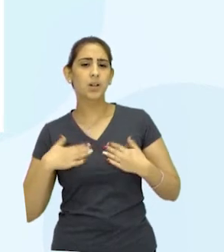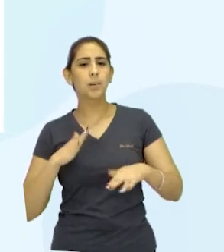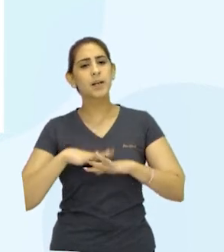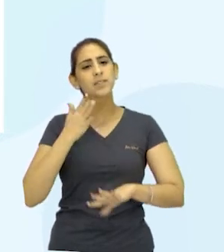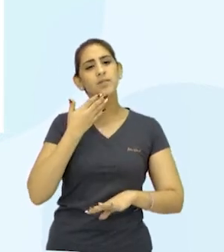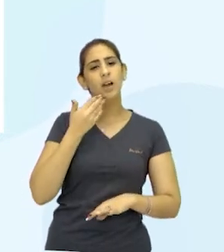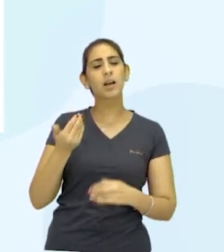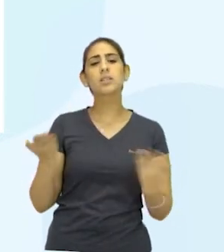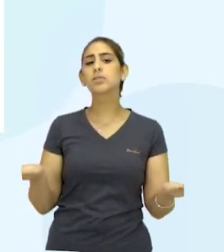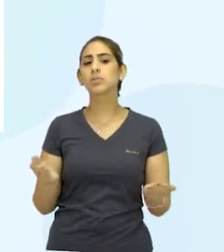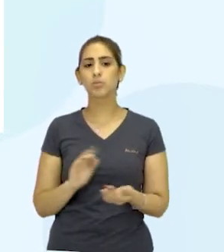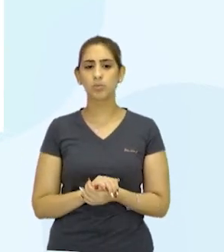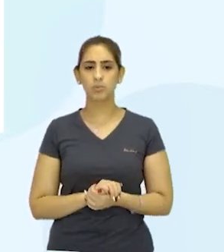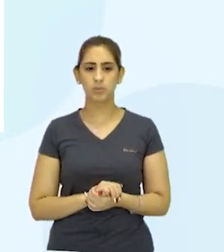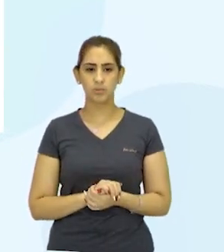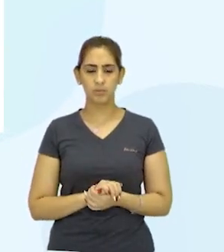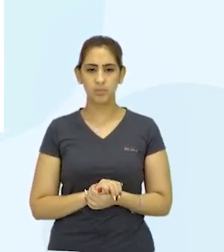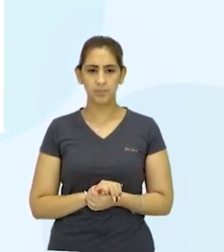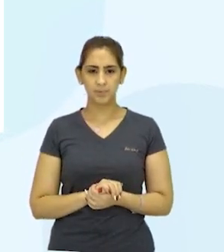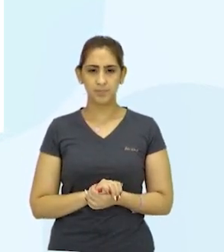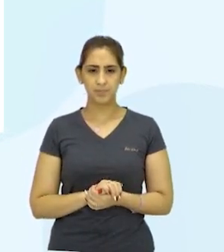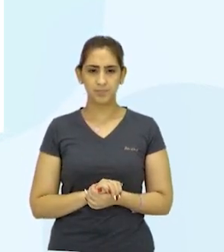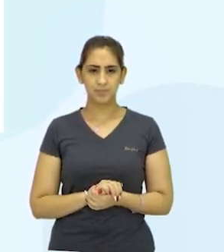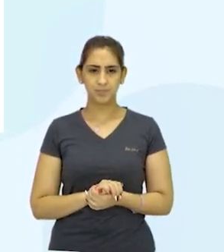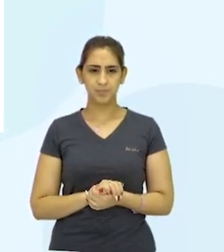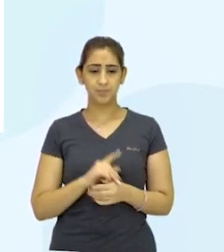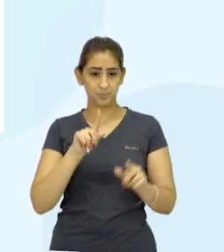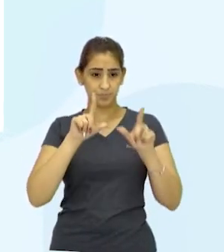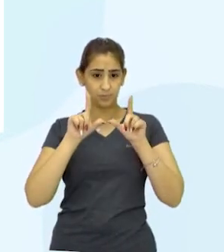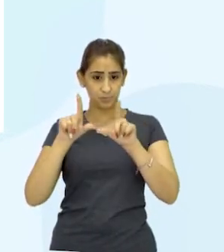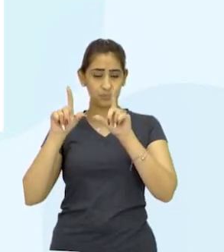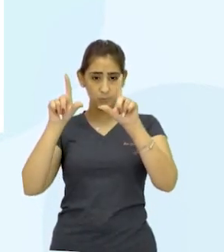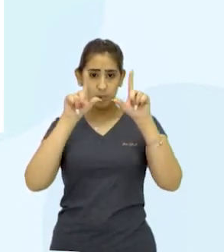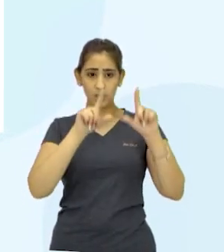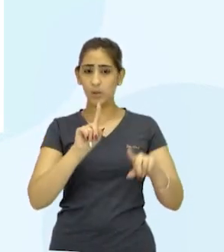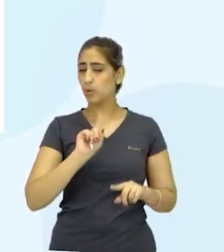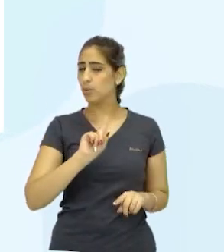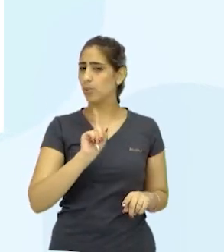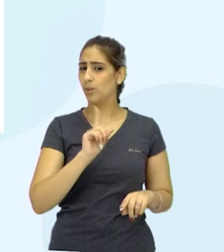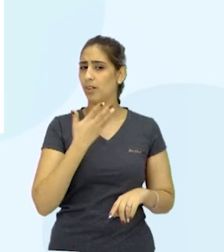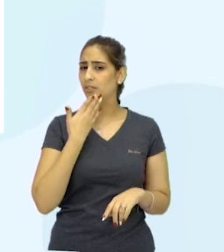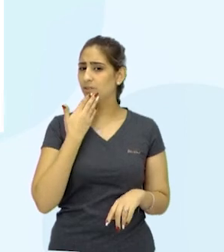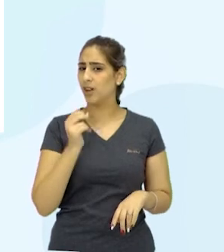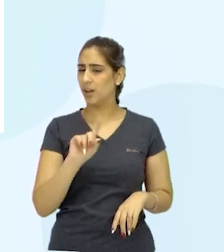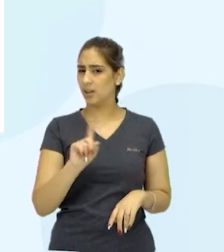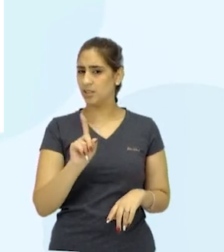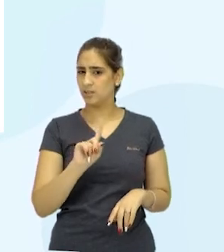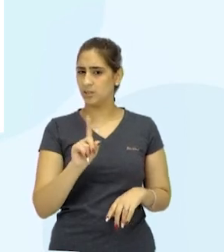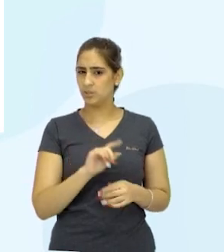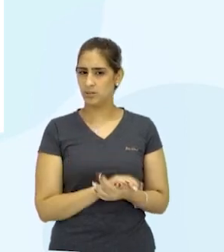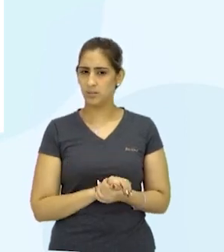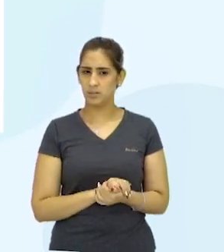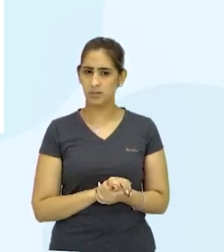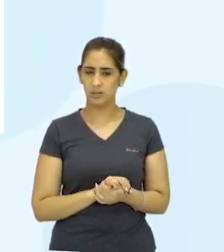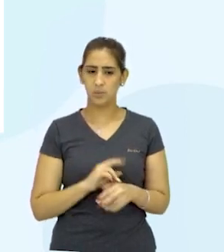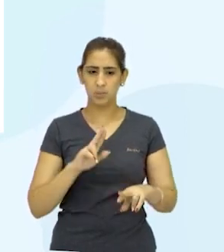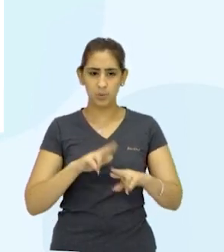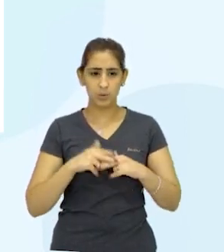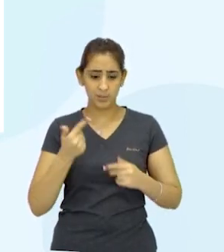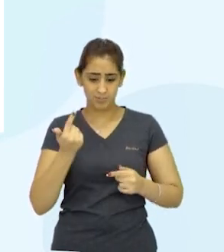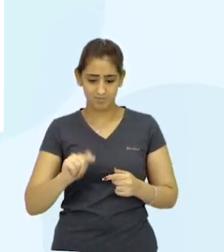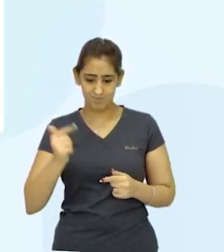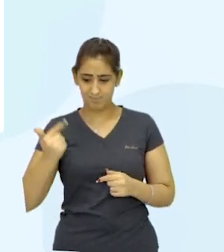fácil? Olha, o quadrinho não é nada fácil por conta de estar repetindo